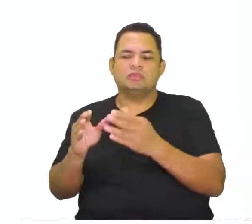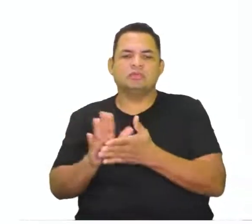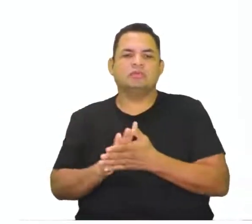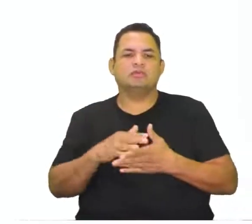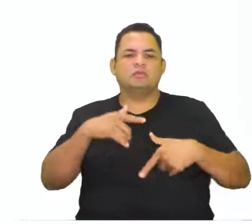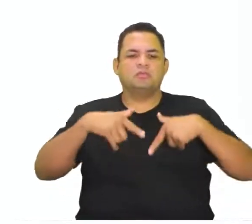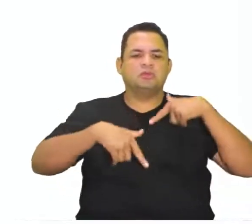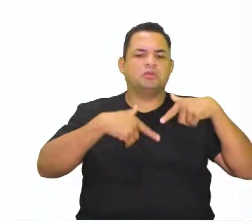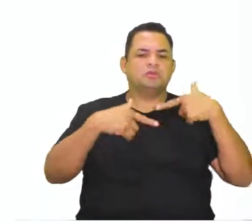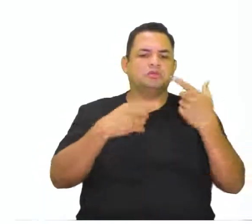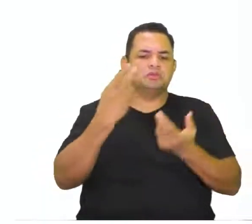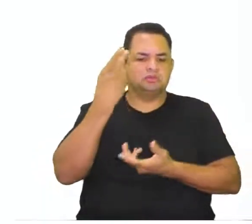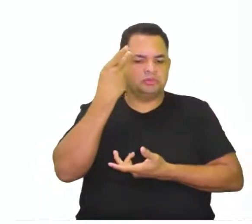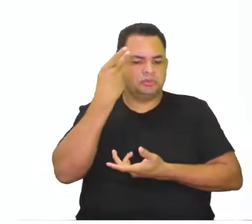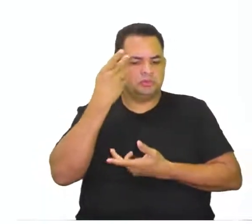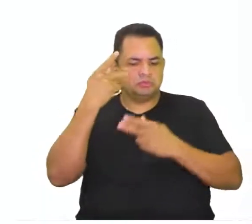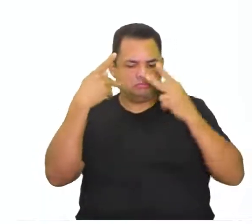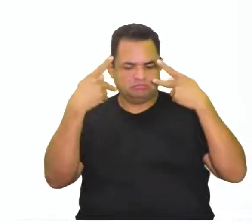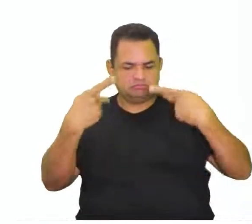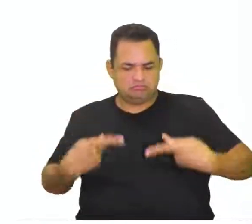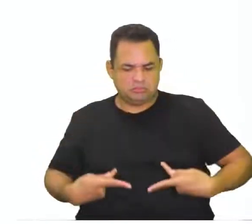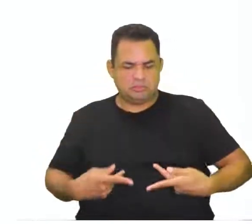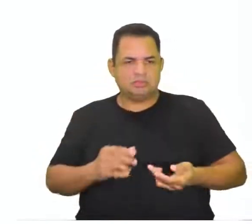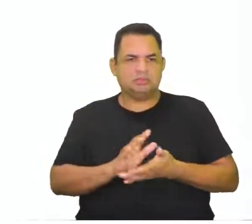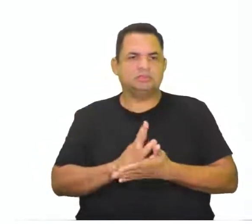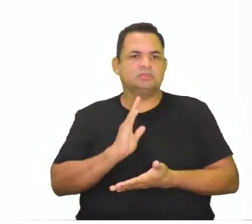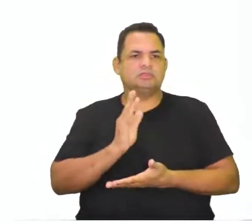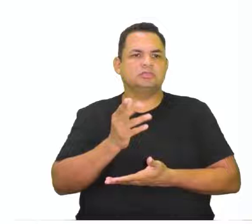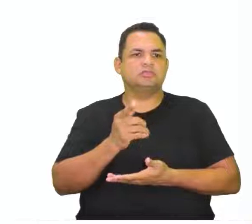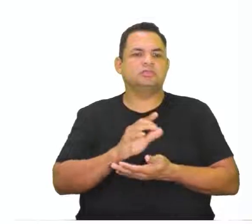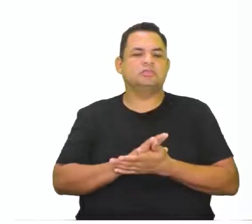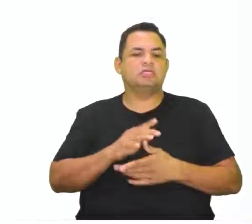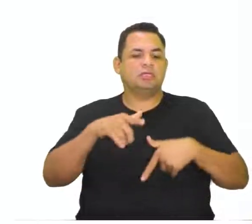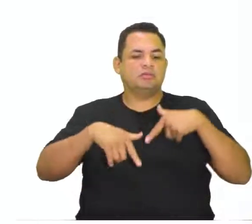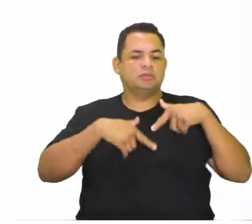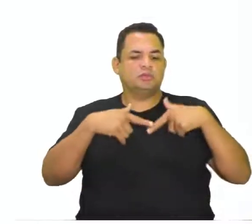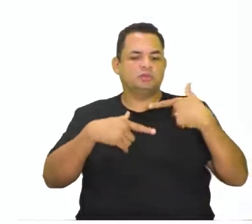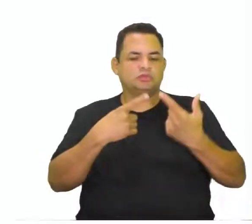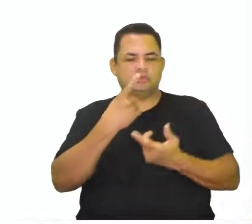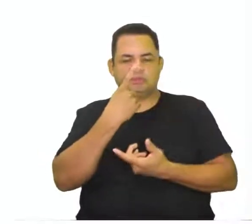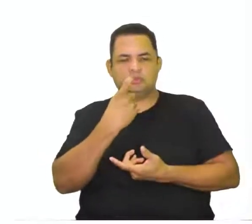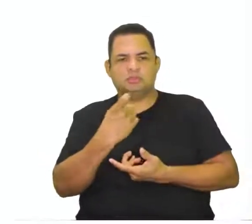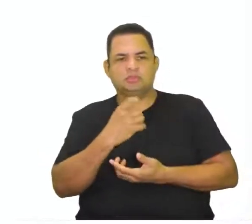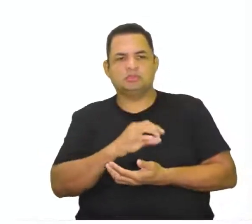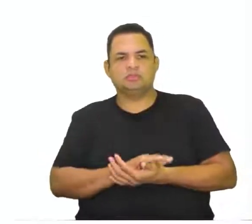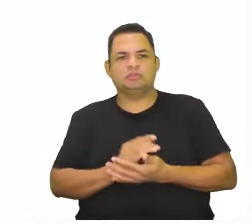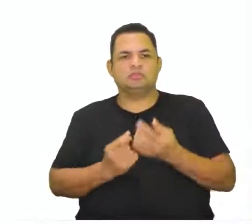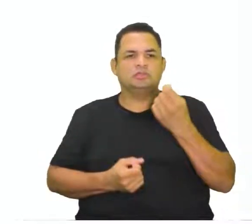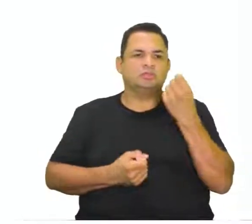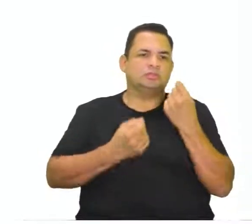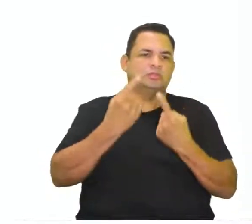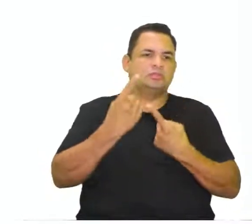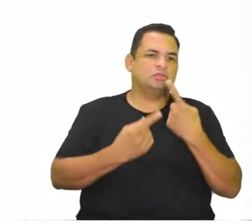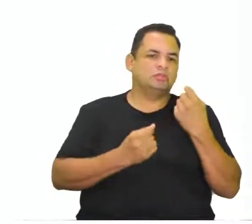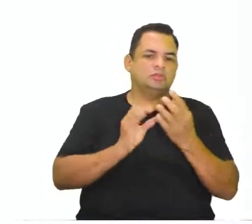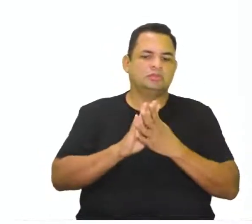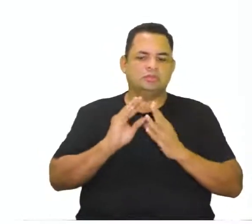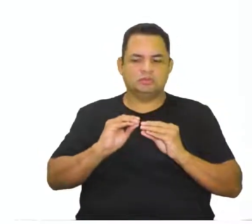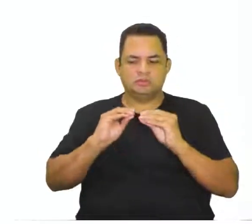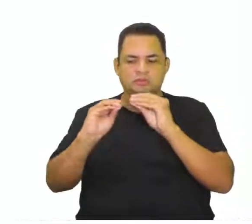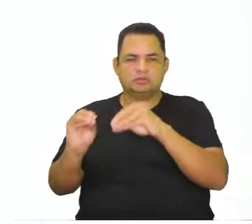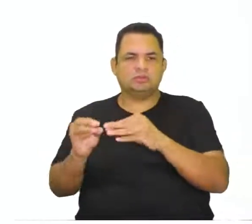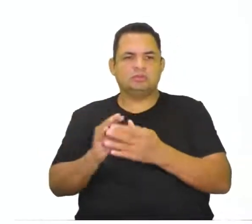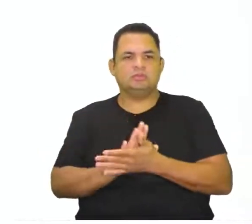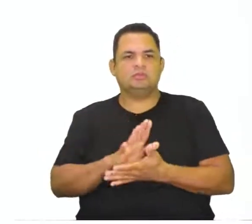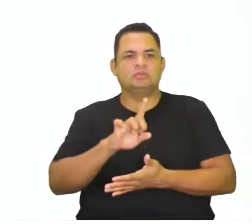humano naturalmente, só pela sua existência, ele já está produzindo lixo. E alguns destinos desse lixo